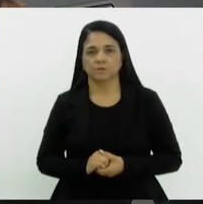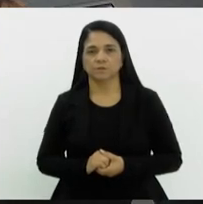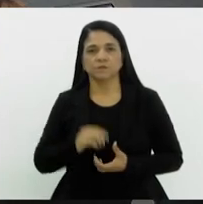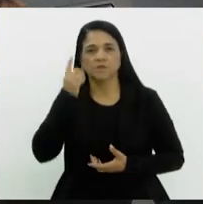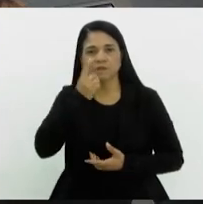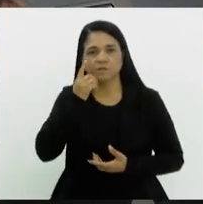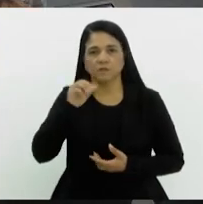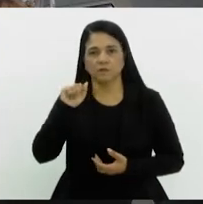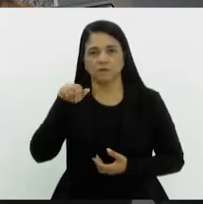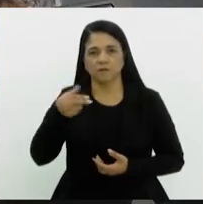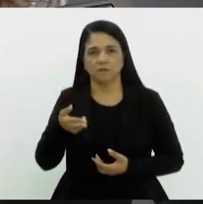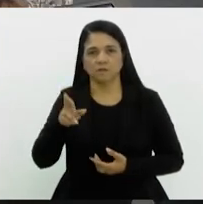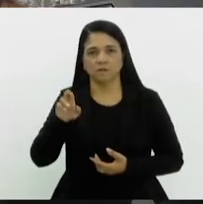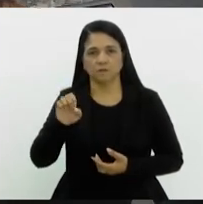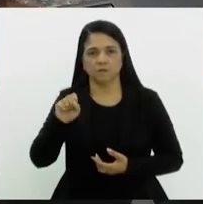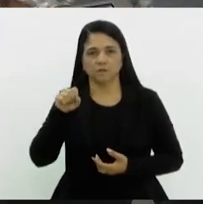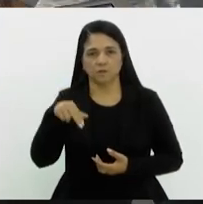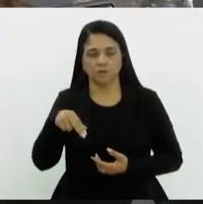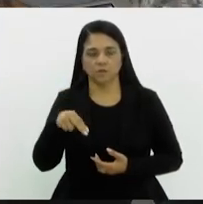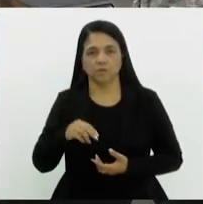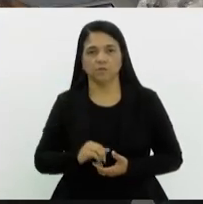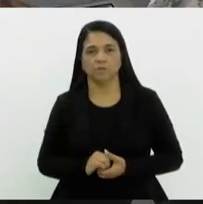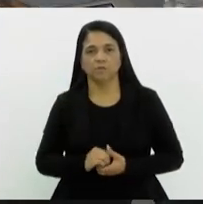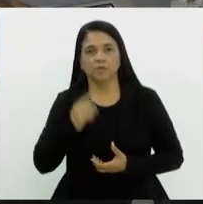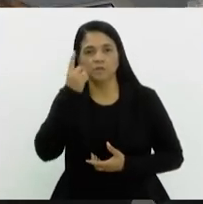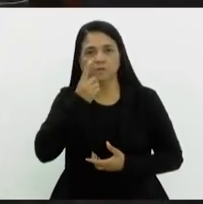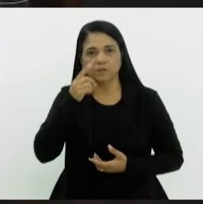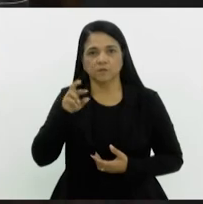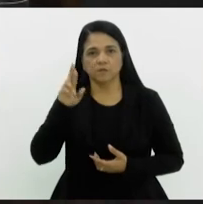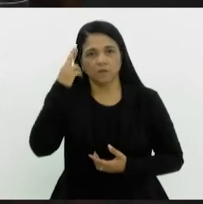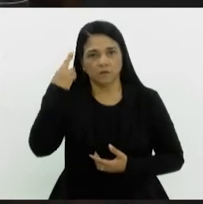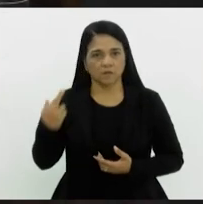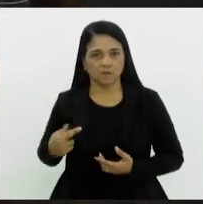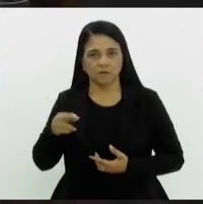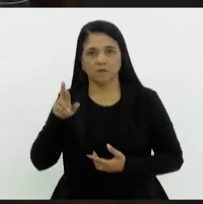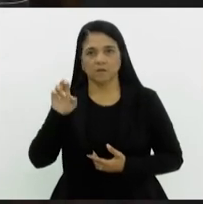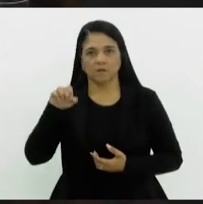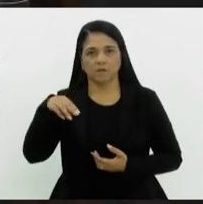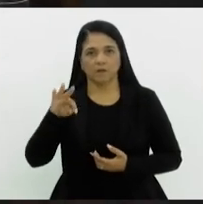Deputado Anderson Moraes. Deputada Renata Souza.